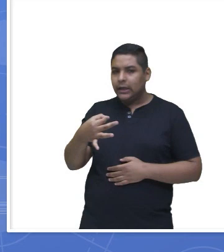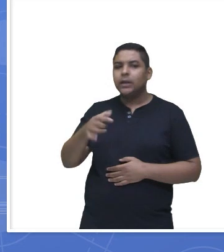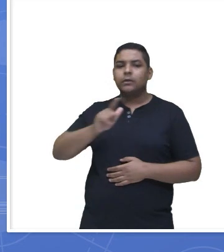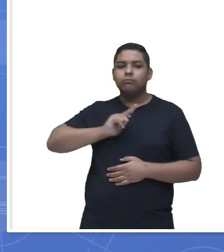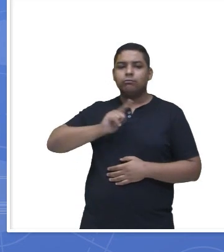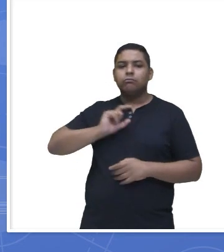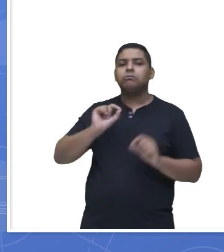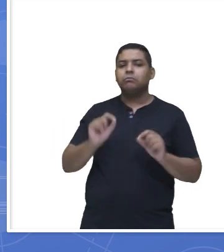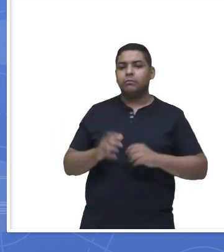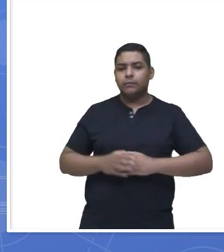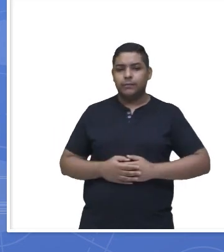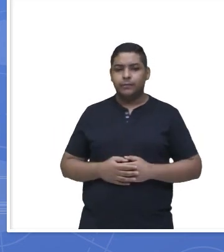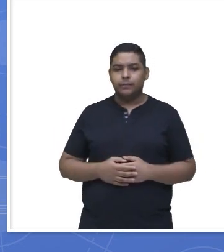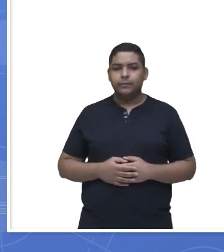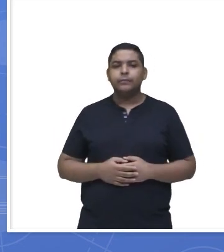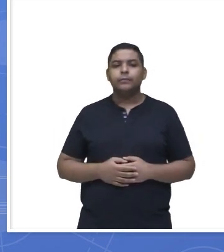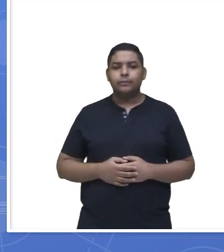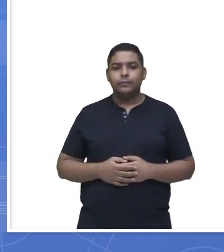críticas. Então ele vem aqui, ó.